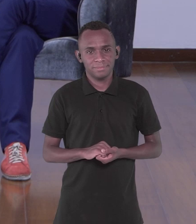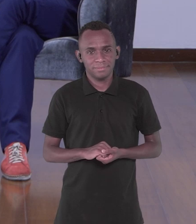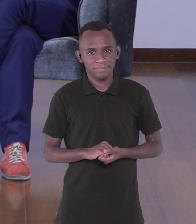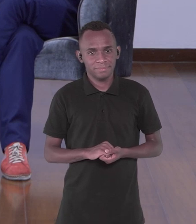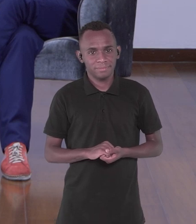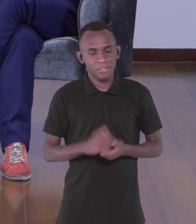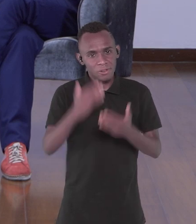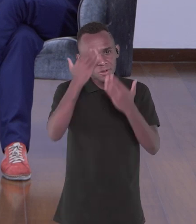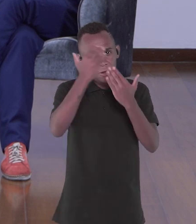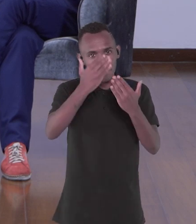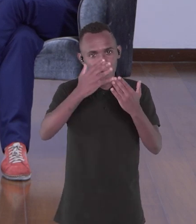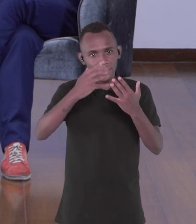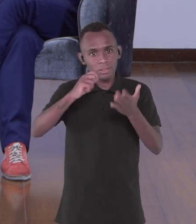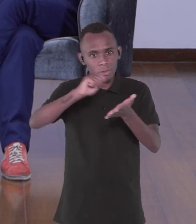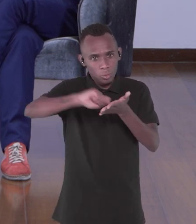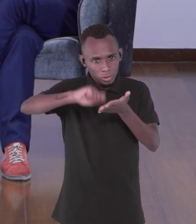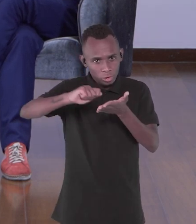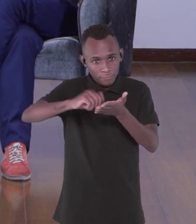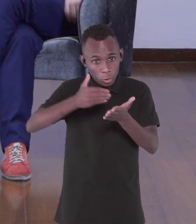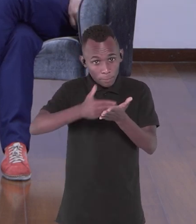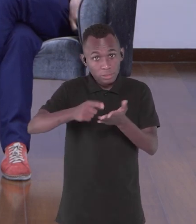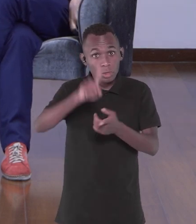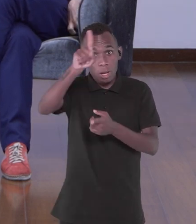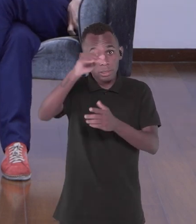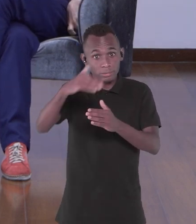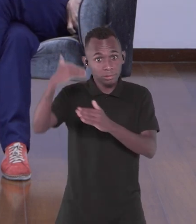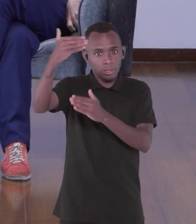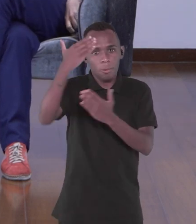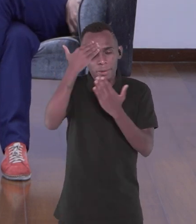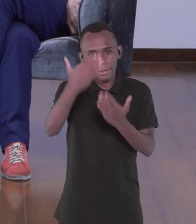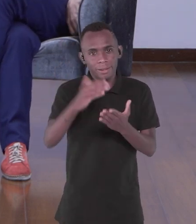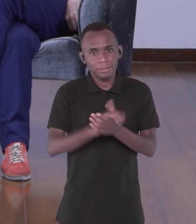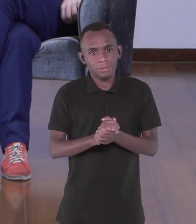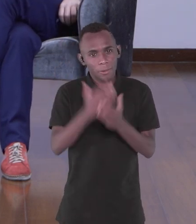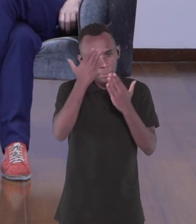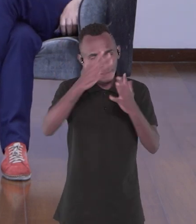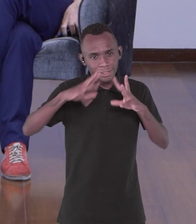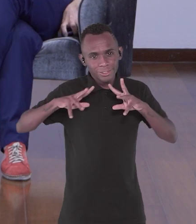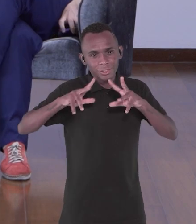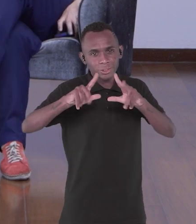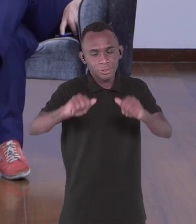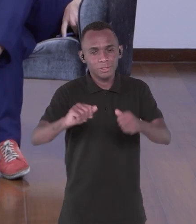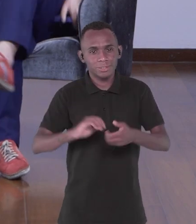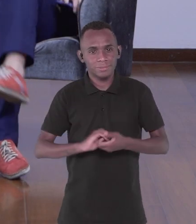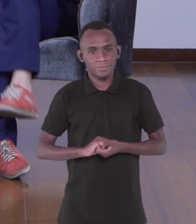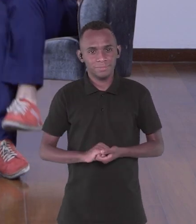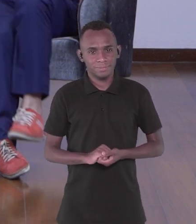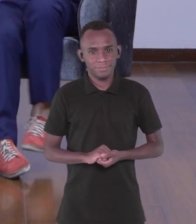Muito obrigado. Vamos para os autógrafos? Lá em cima, tá, gente? Obrigado. Obrigado a todos. Obrigado por vir.